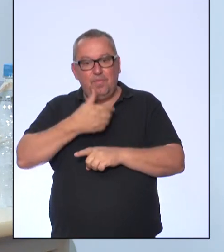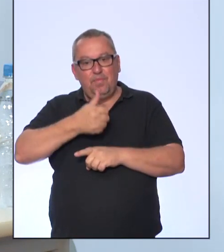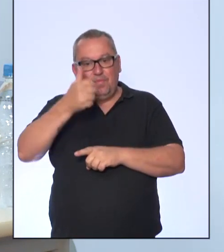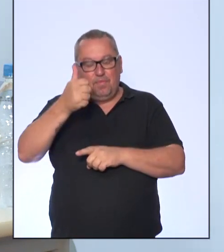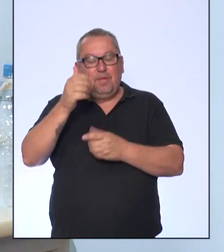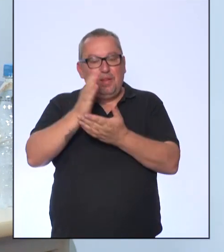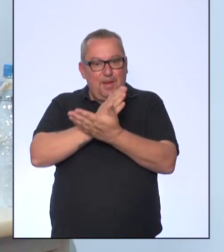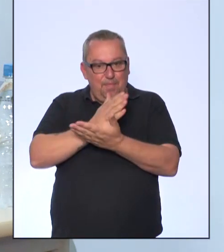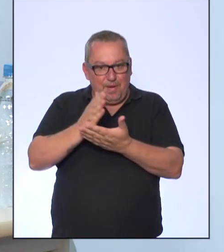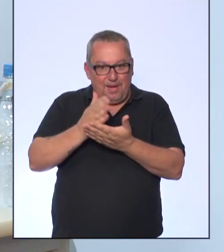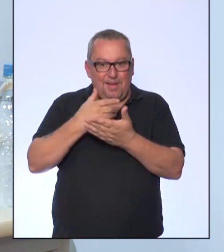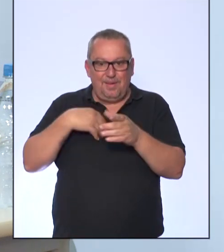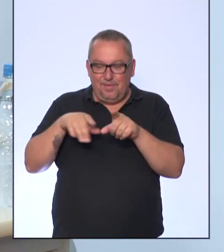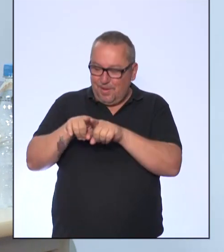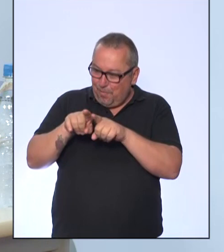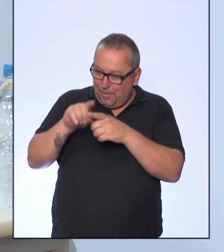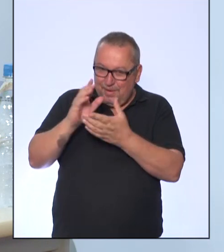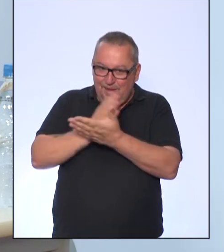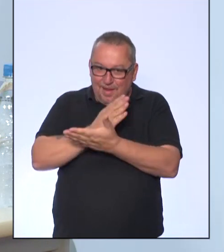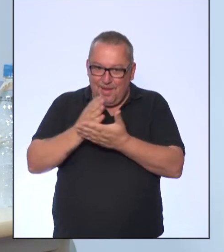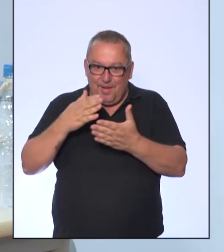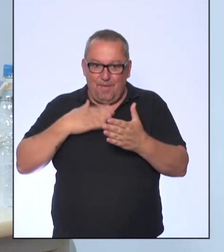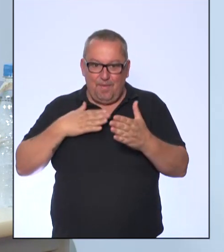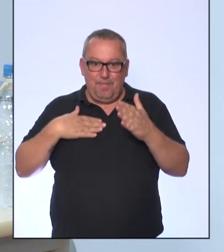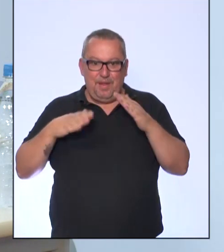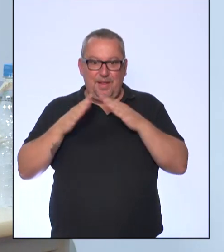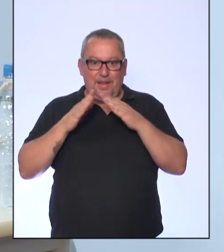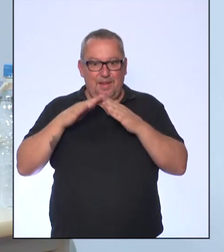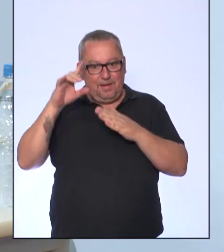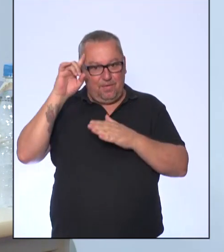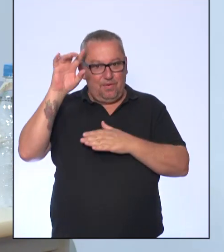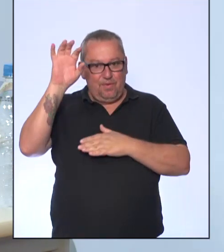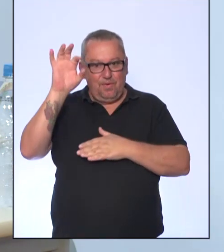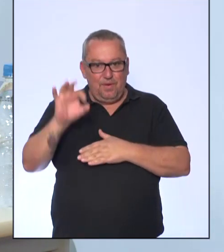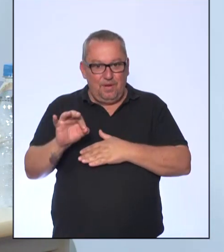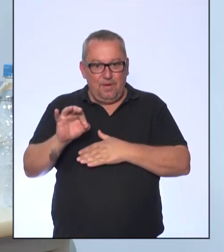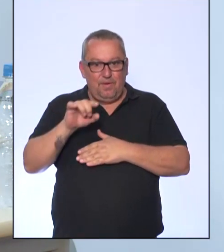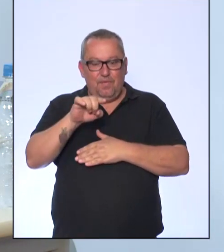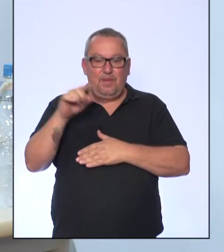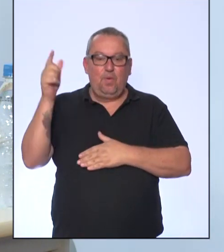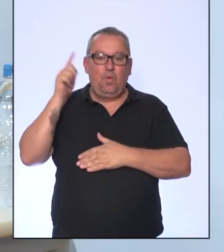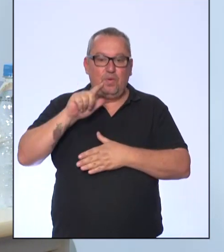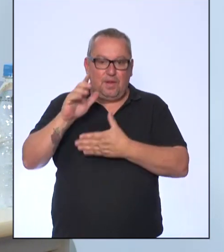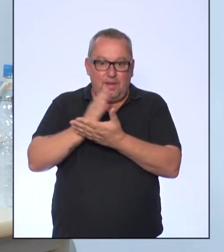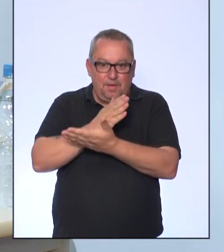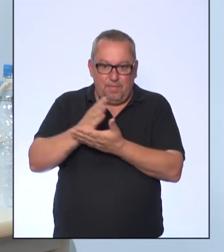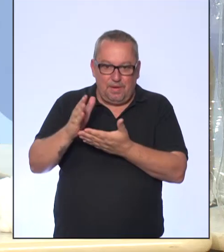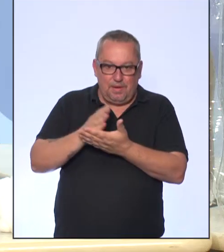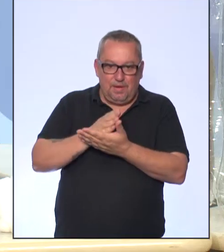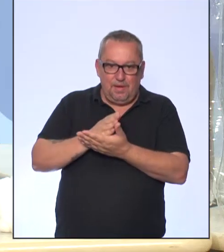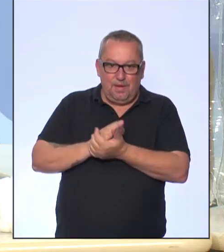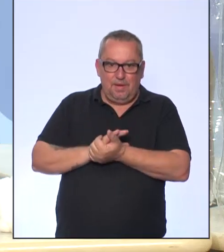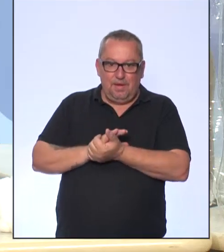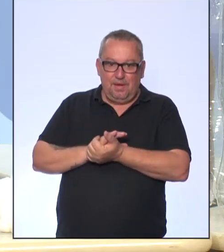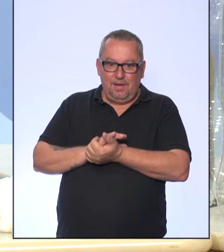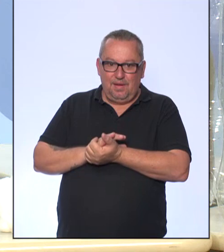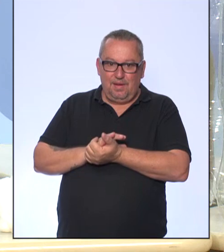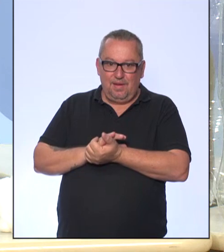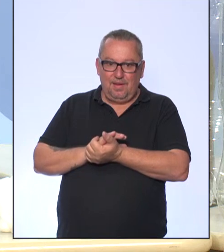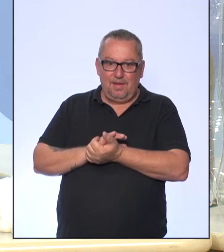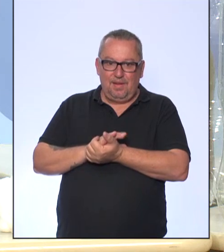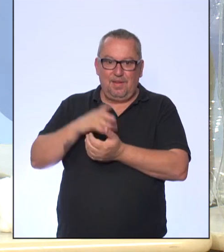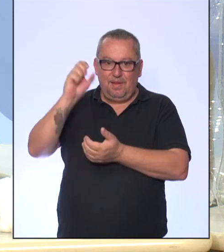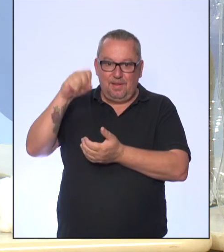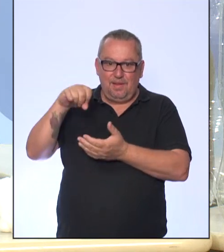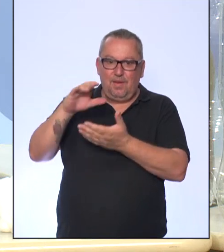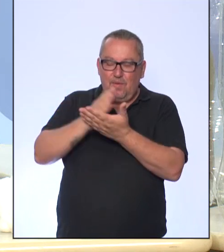que separa. Eu também separo na minha casa, tenho o dia correto. E você consegue também separar, Pro? Então, vamos lá. Eu